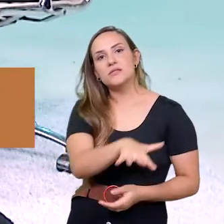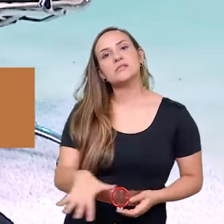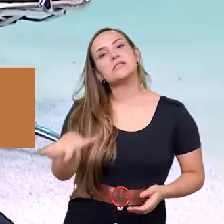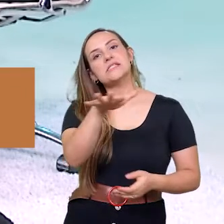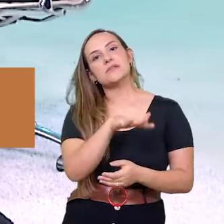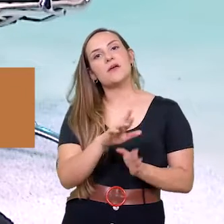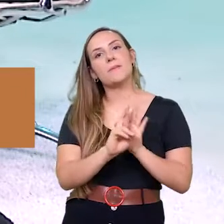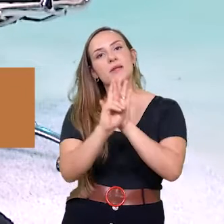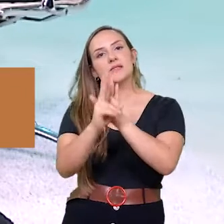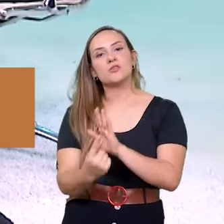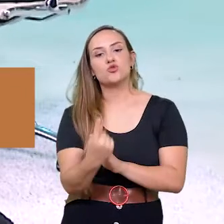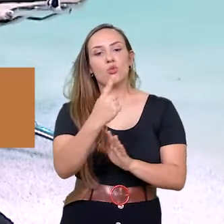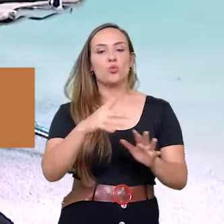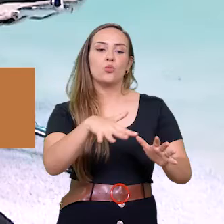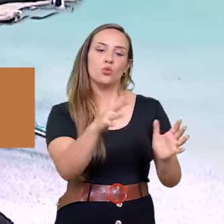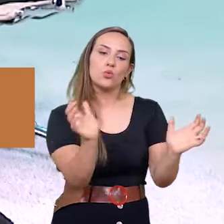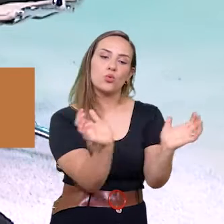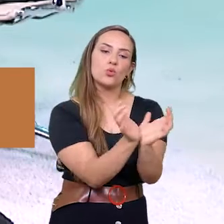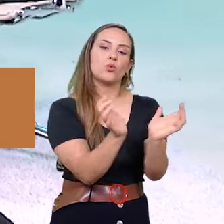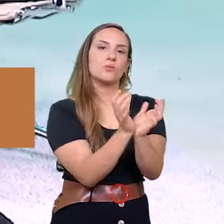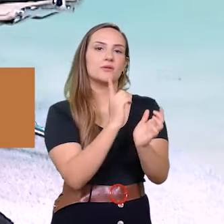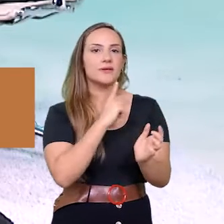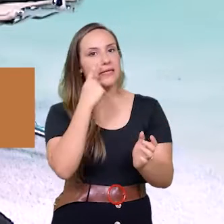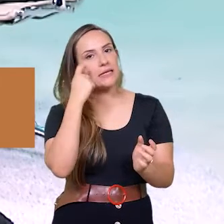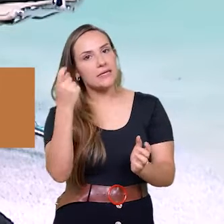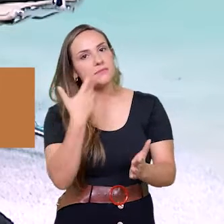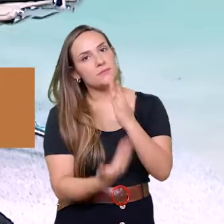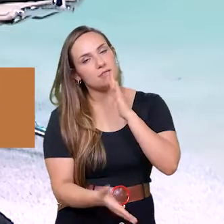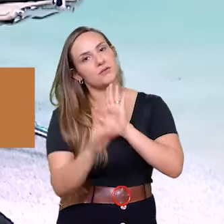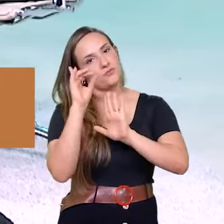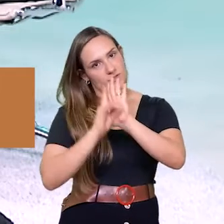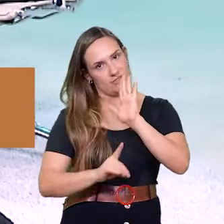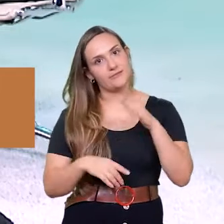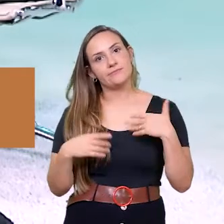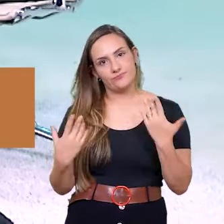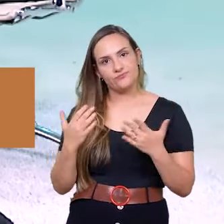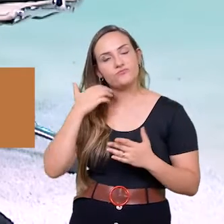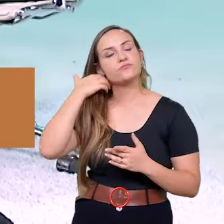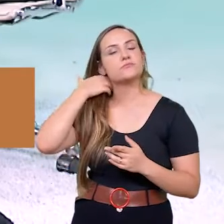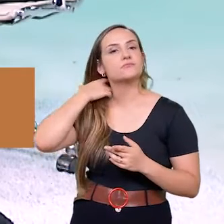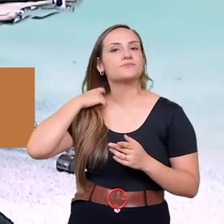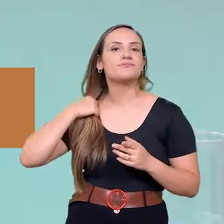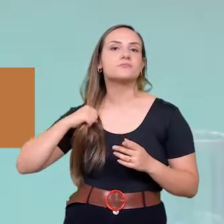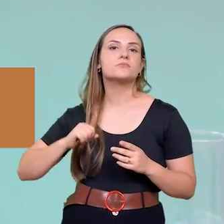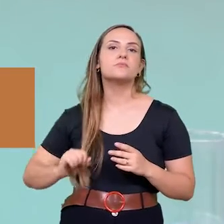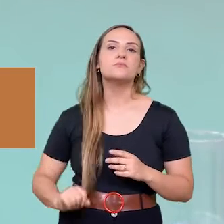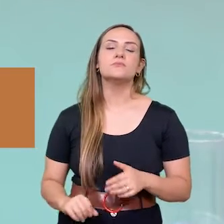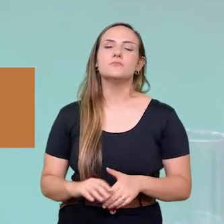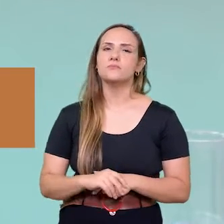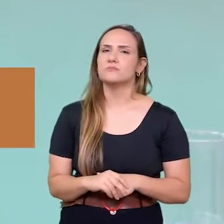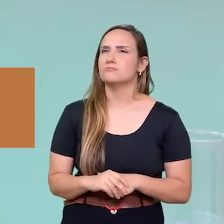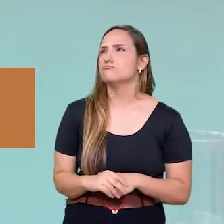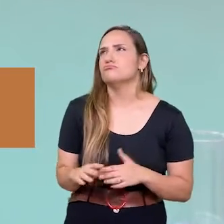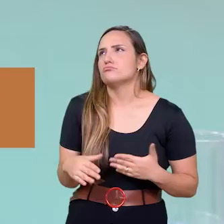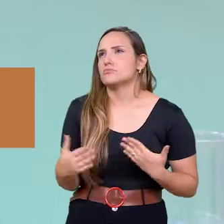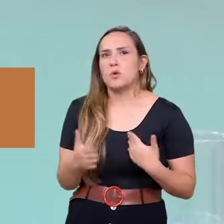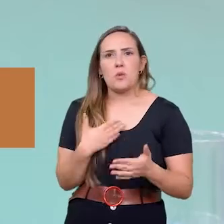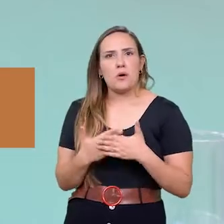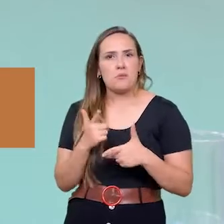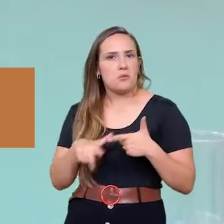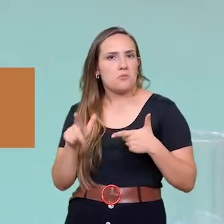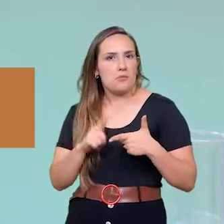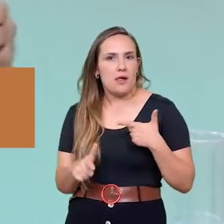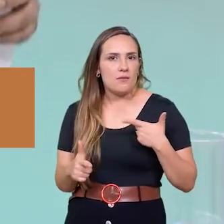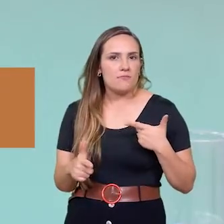que atingem a coletividade interessada naquele problema, digamos assim. E esse problema pode ser